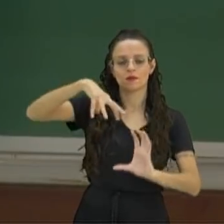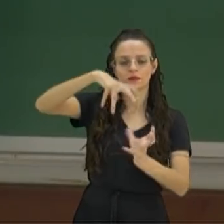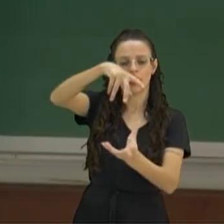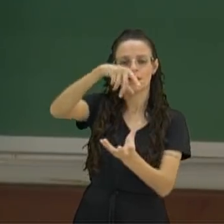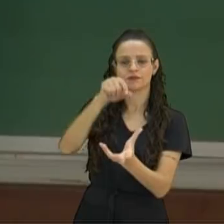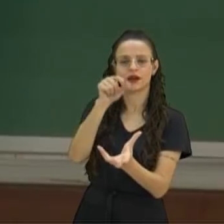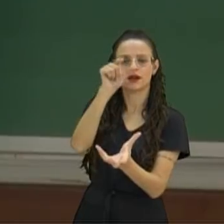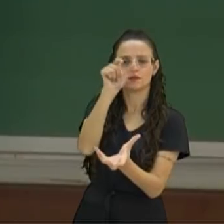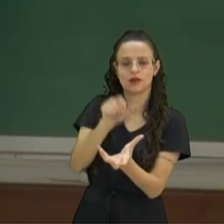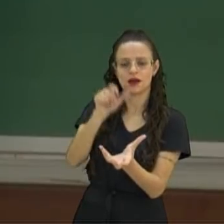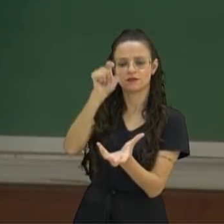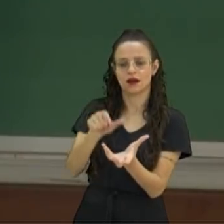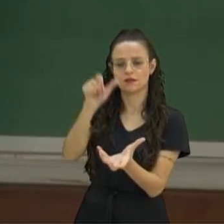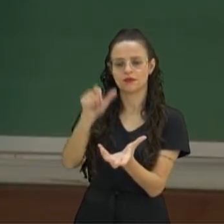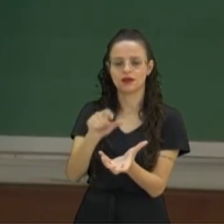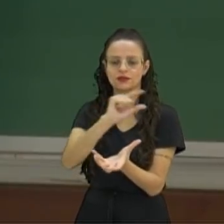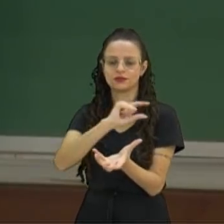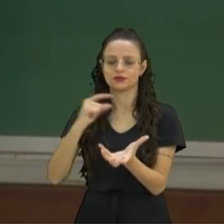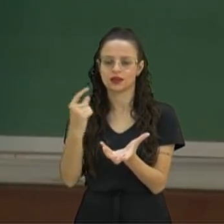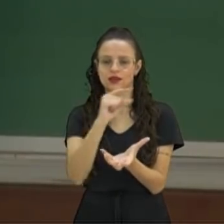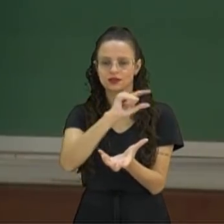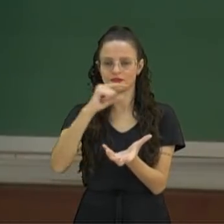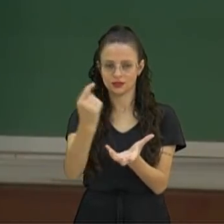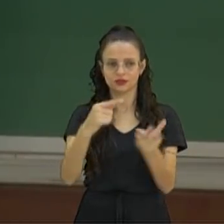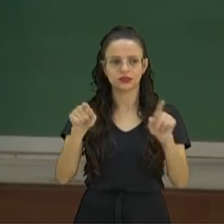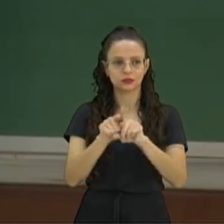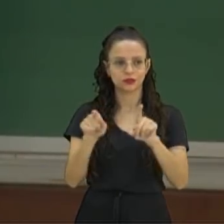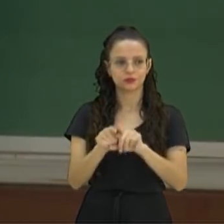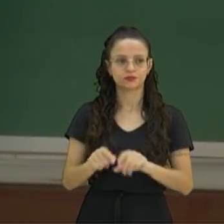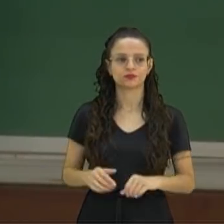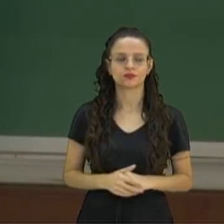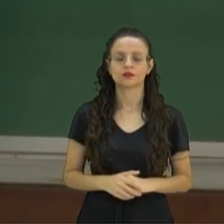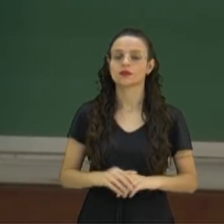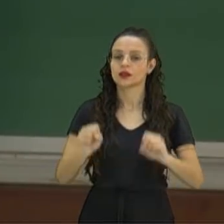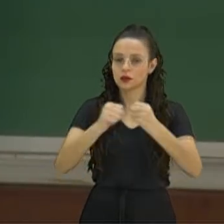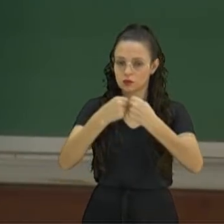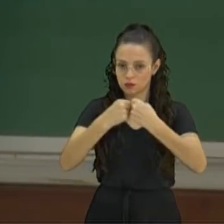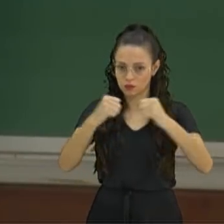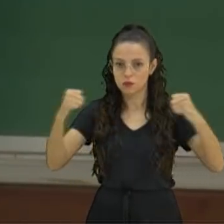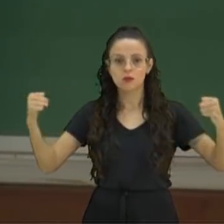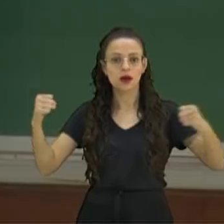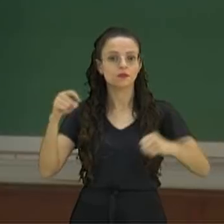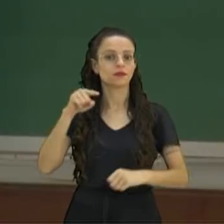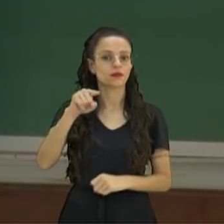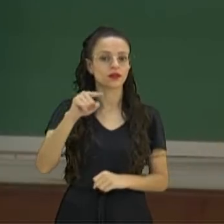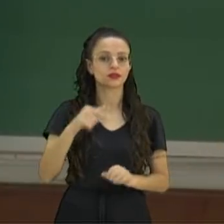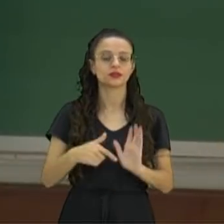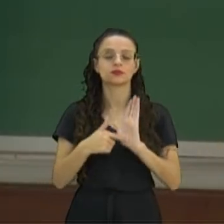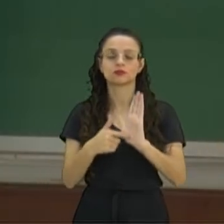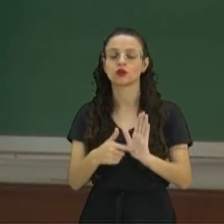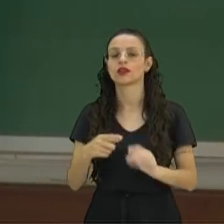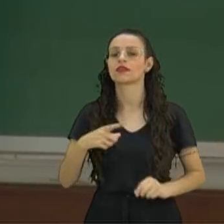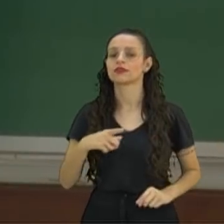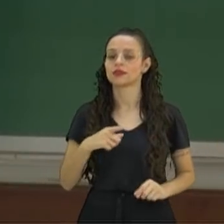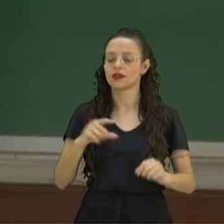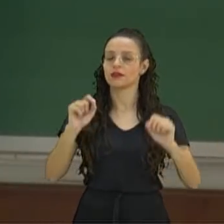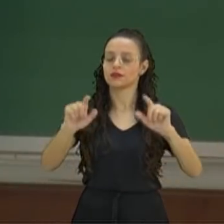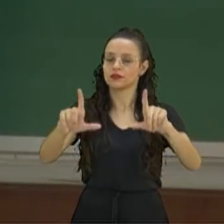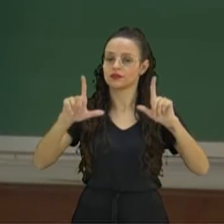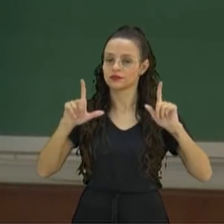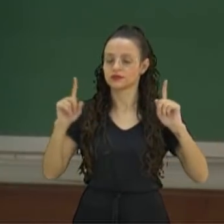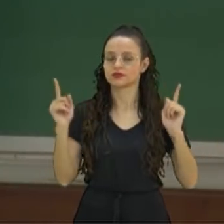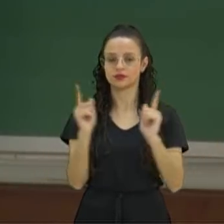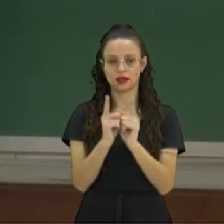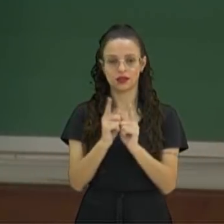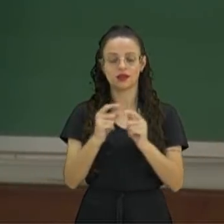fazer essa relação. Os mapas, que são as representações gráficas em escala, então tem que ter a escala